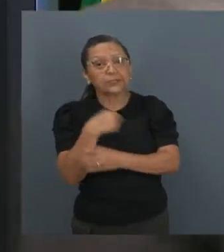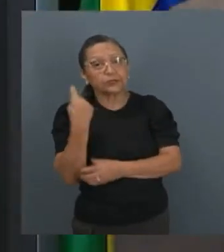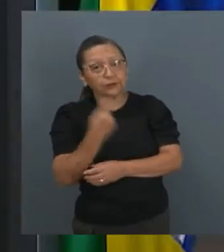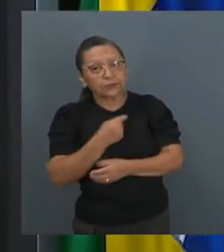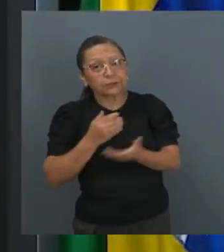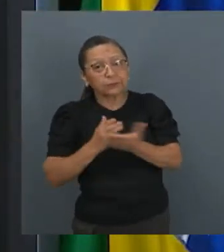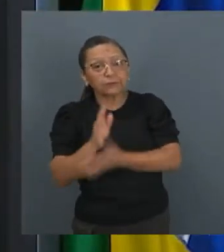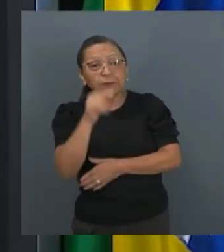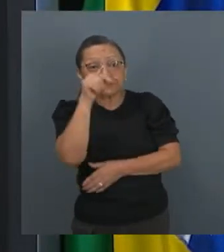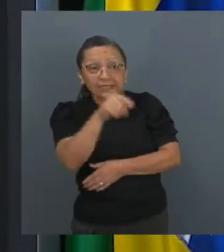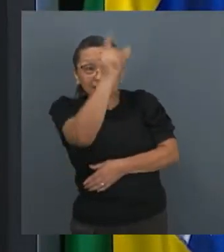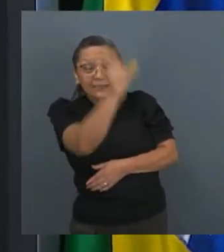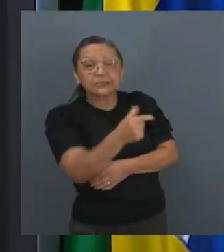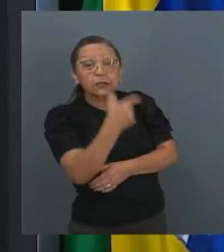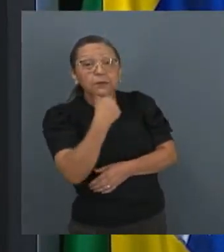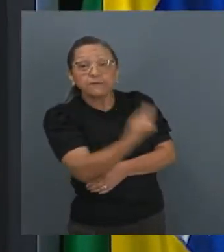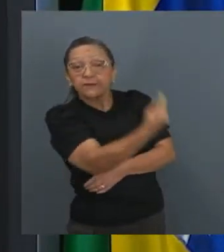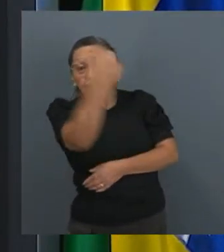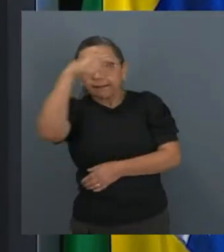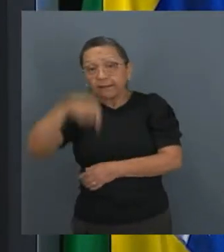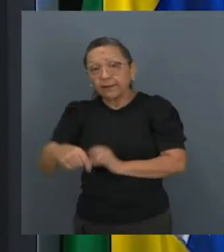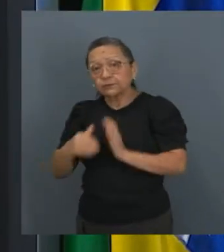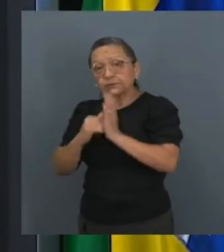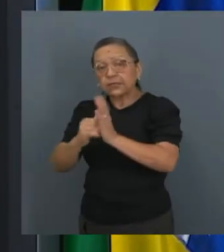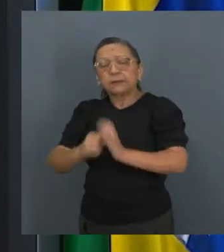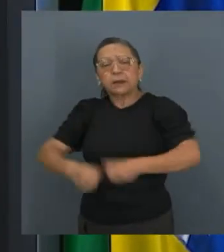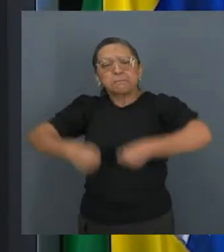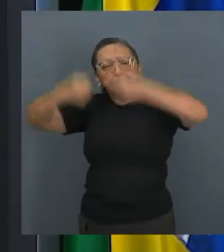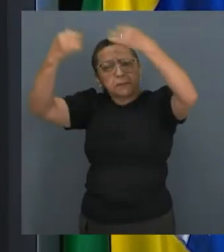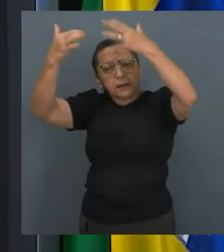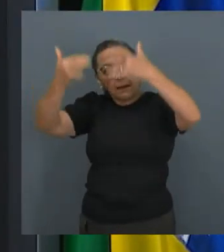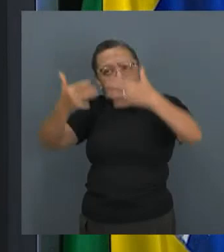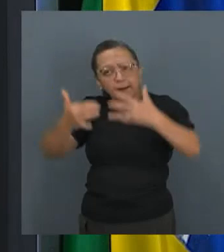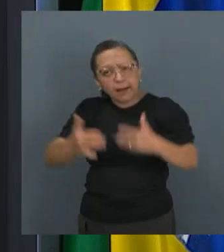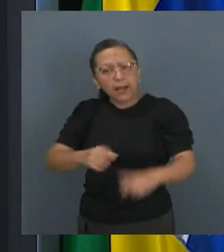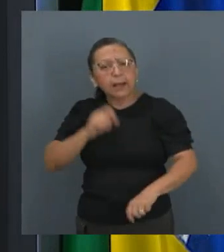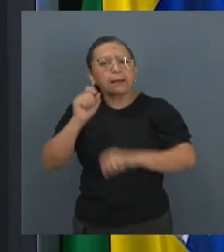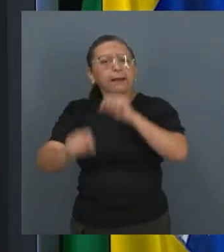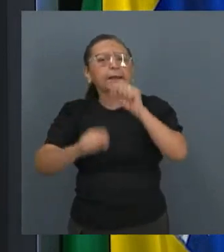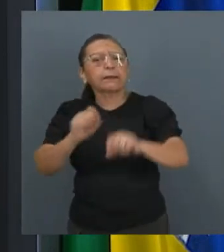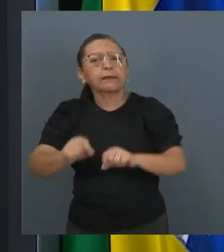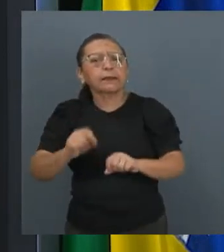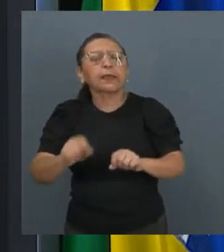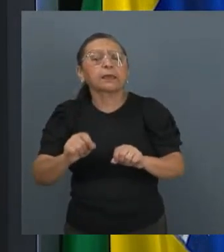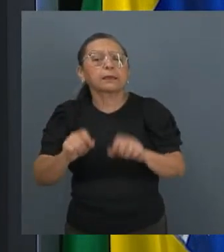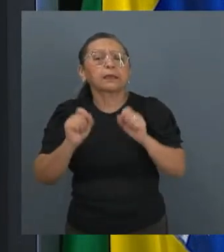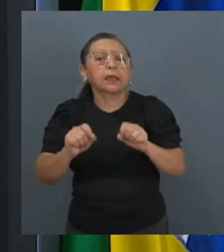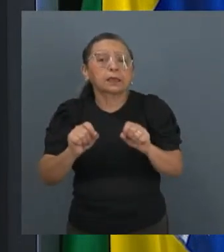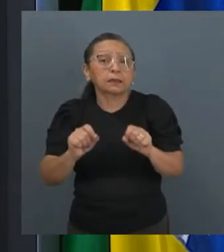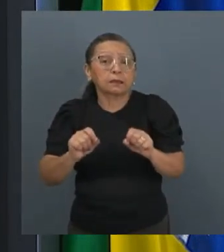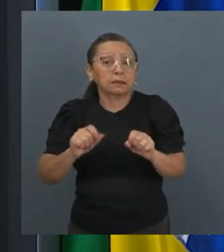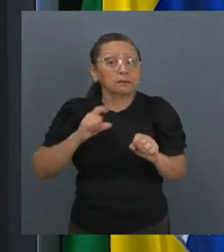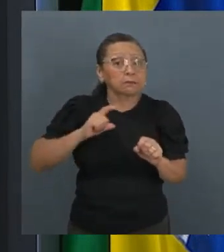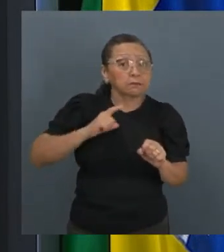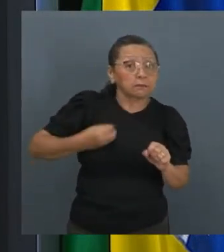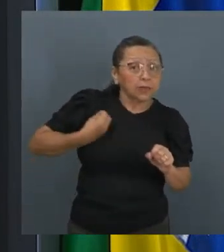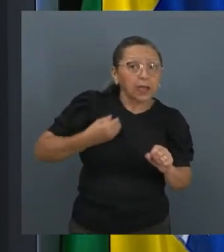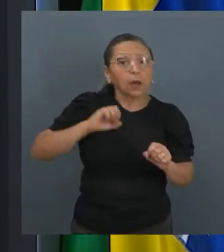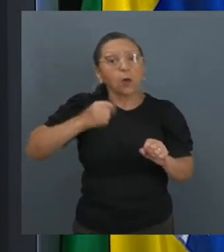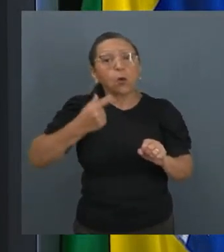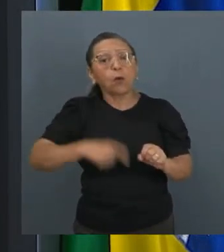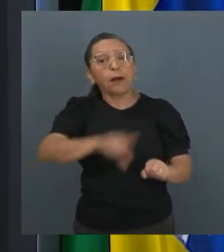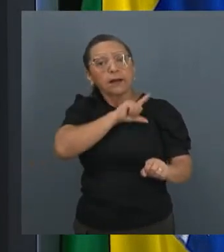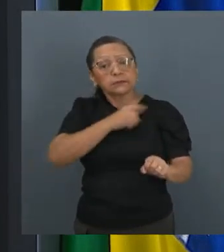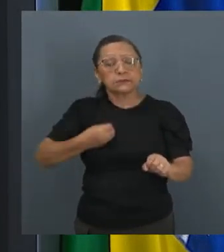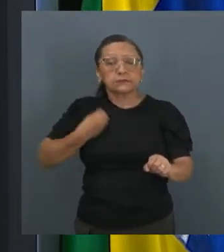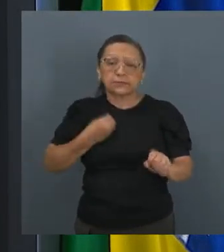ao Senado para explicar exatamente quem está ou quem estava, né? Que